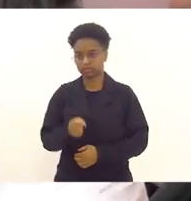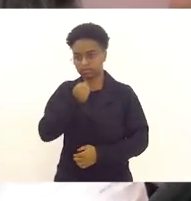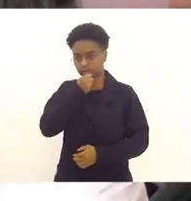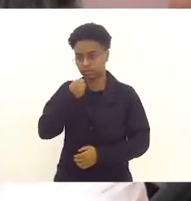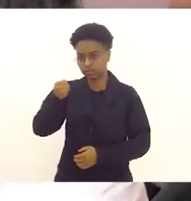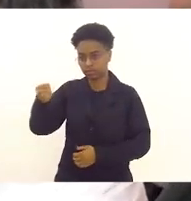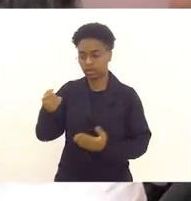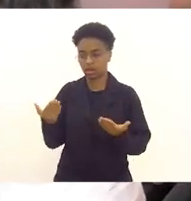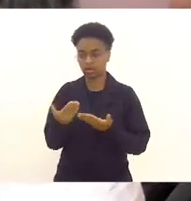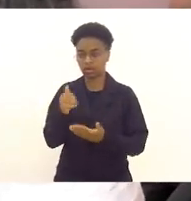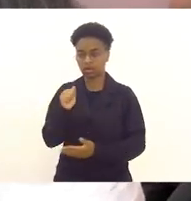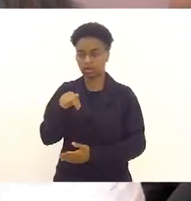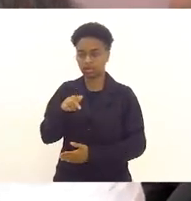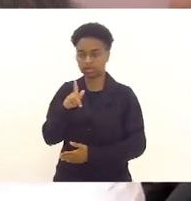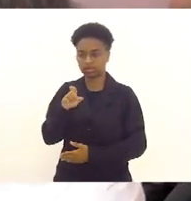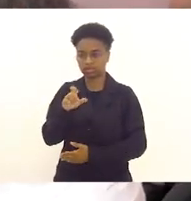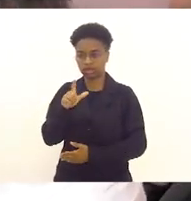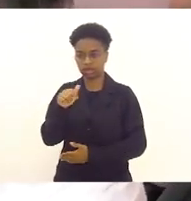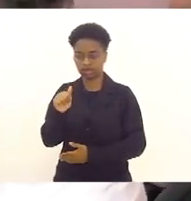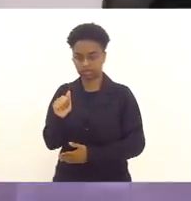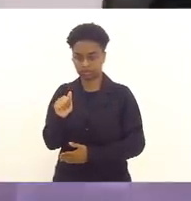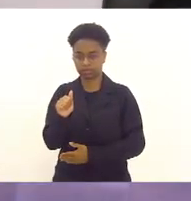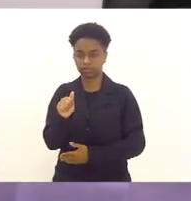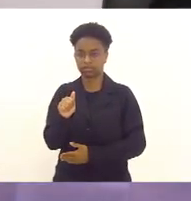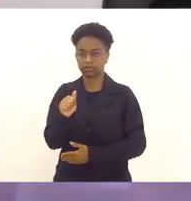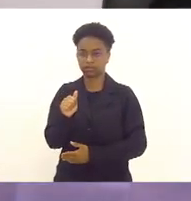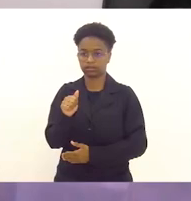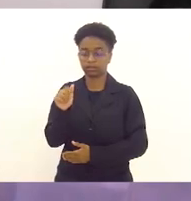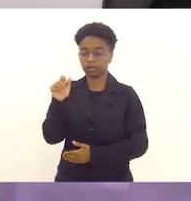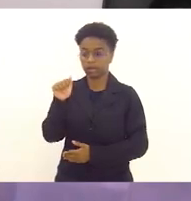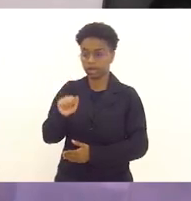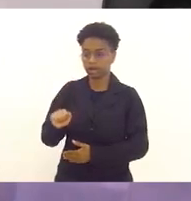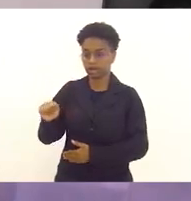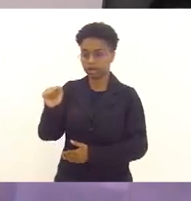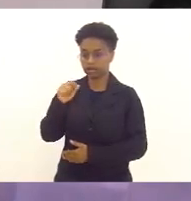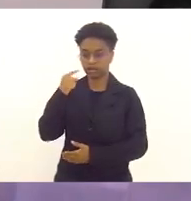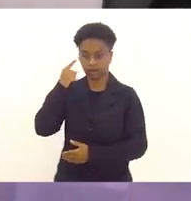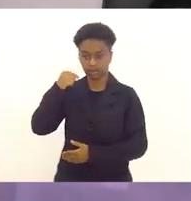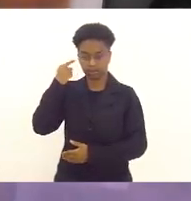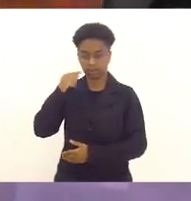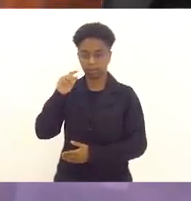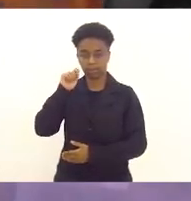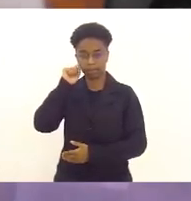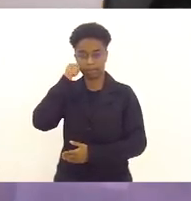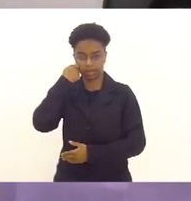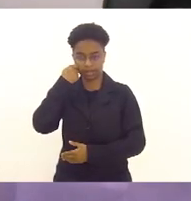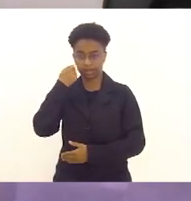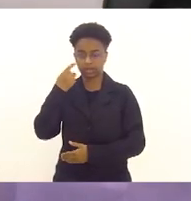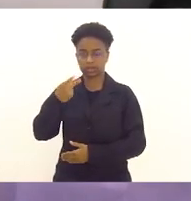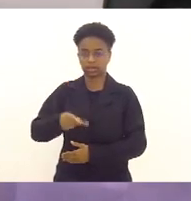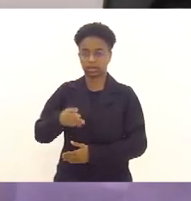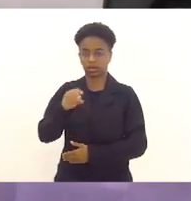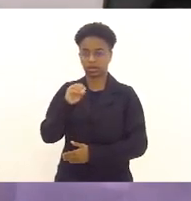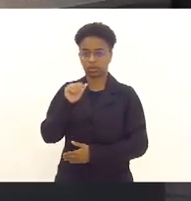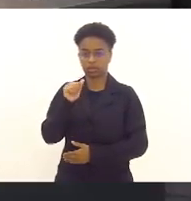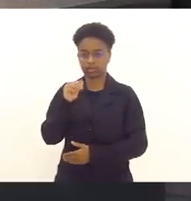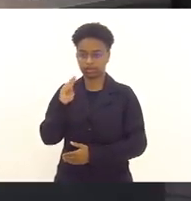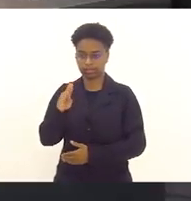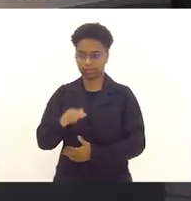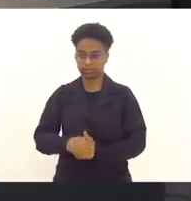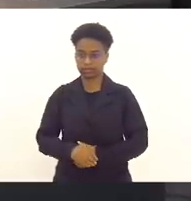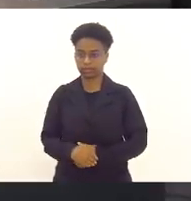a senhora Ângela quimbanco da associação de advogadas pretas da OAB